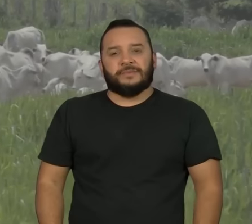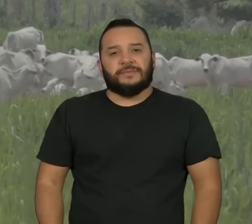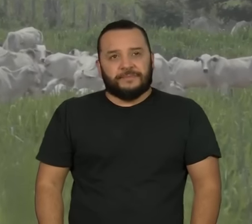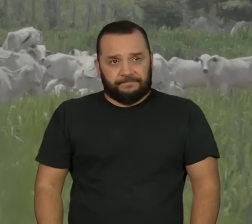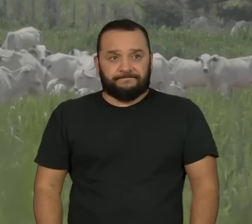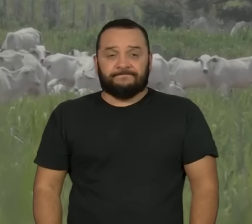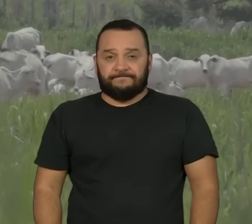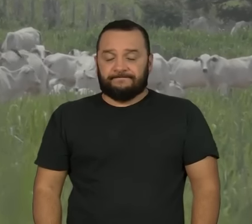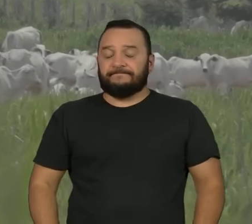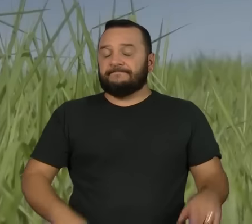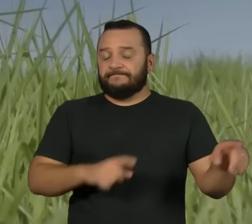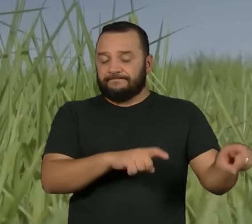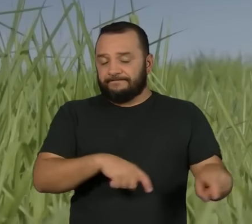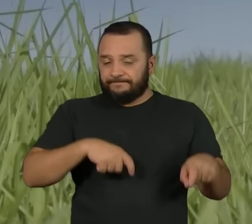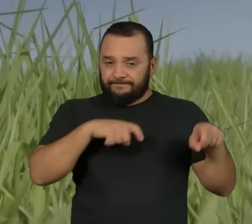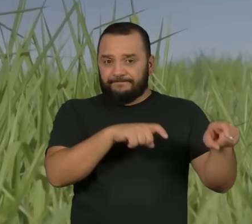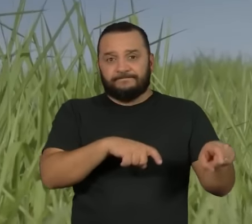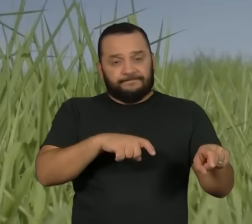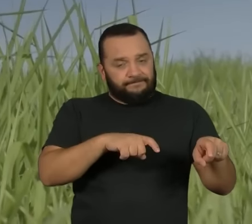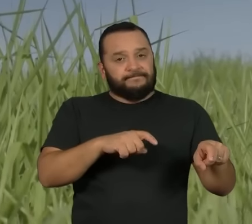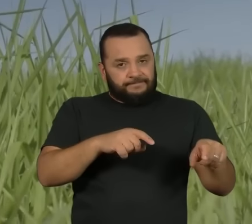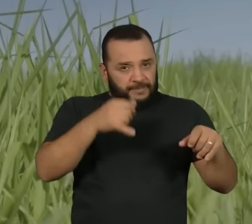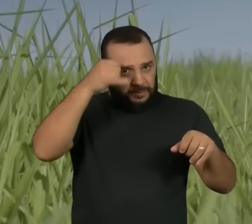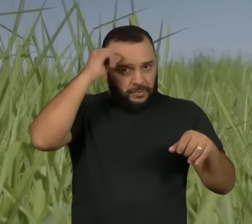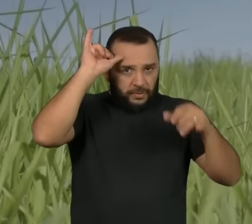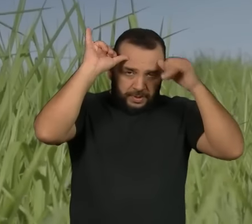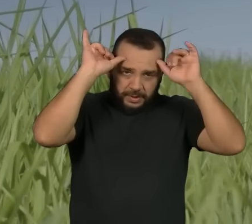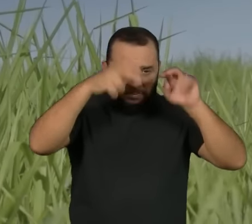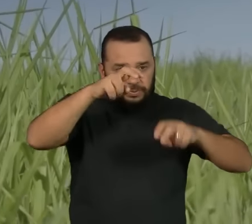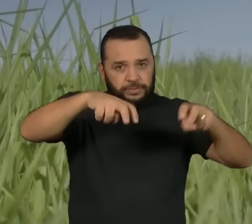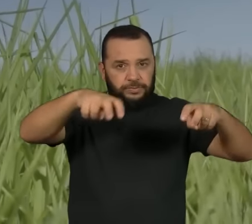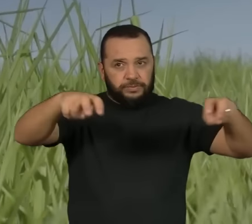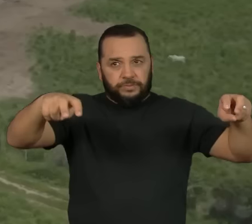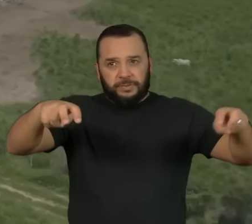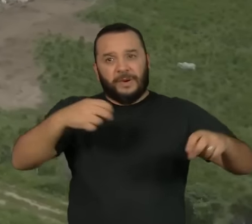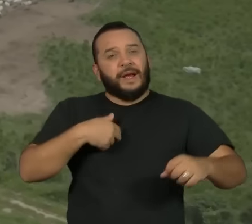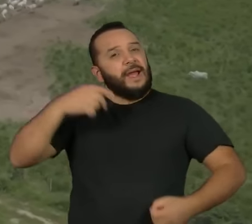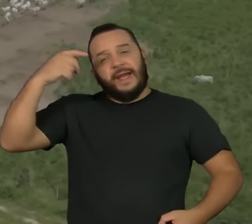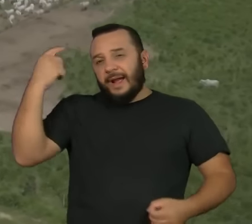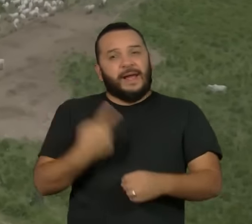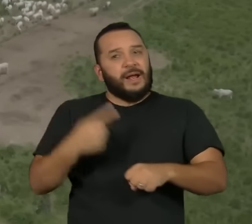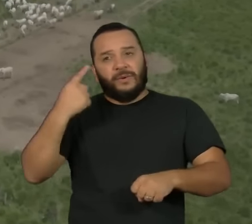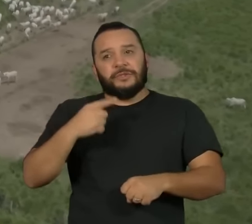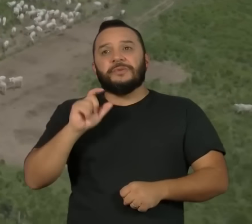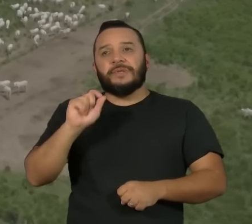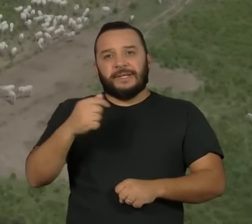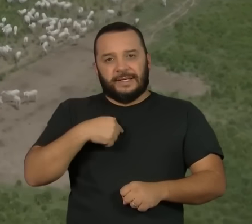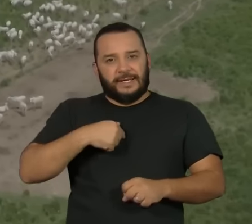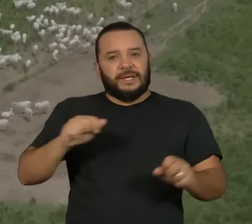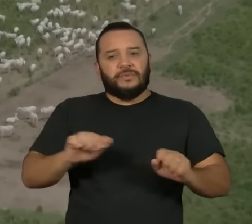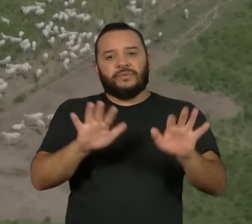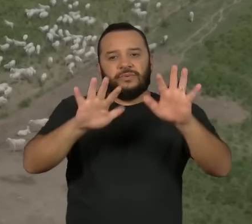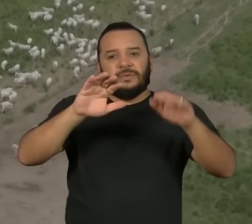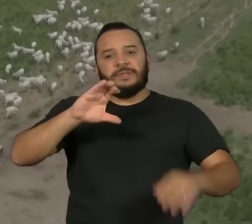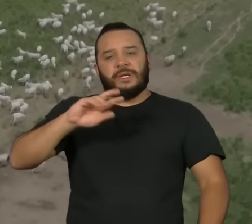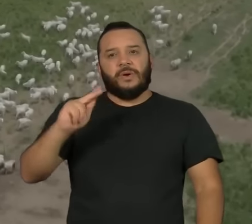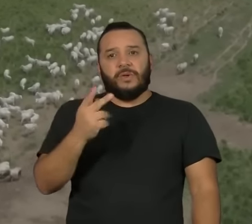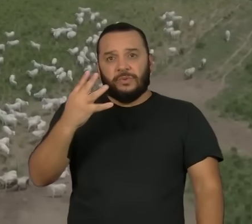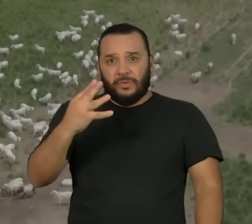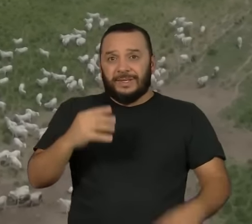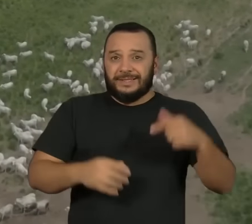A agropecuária é a atividade que mais emite metano no Brasil. É responsável por 75% do gás